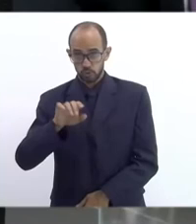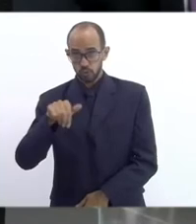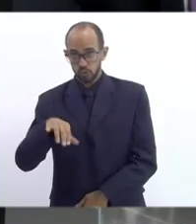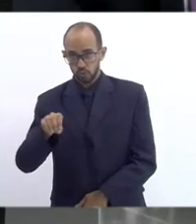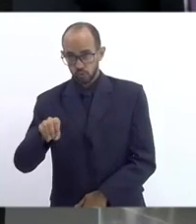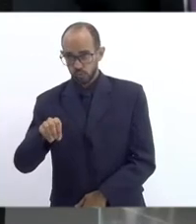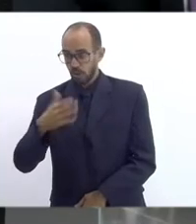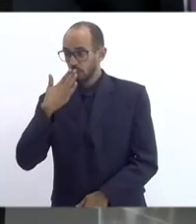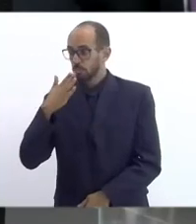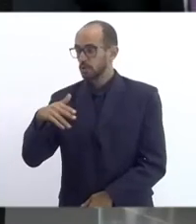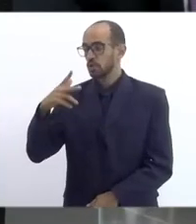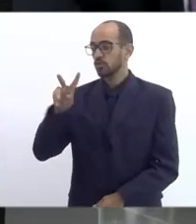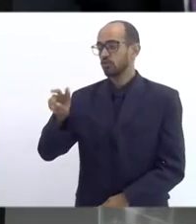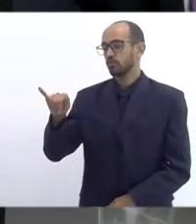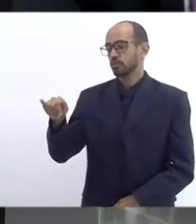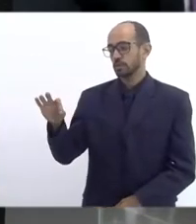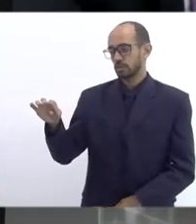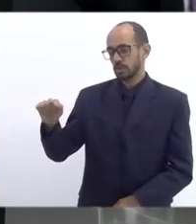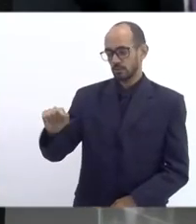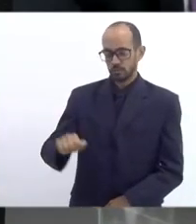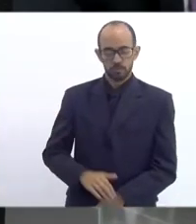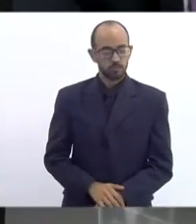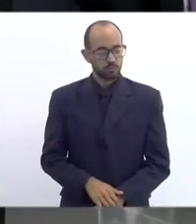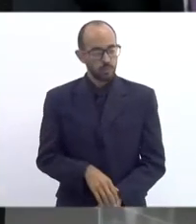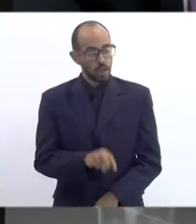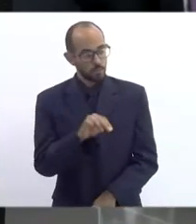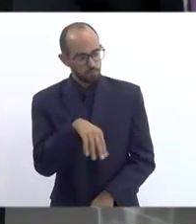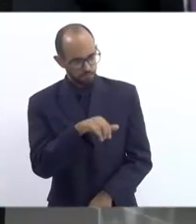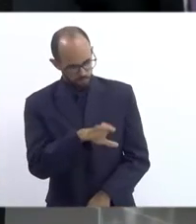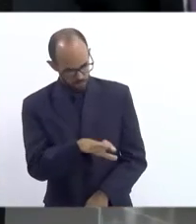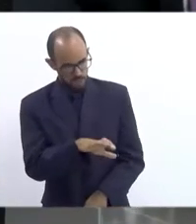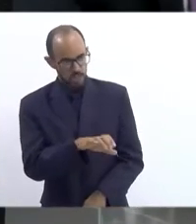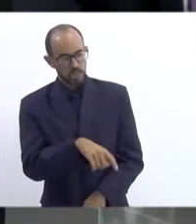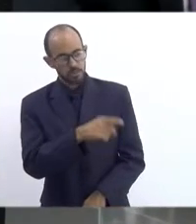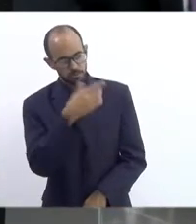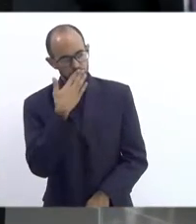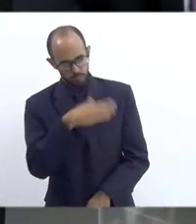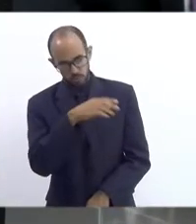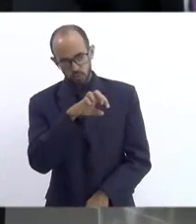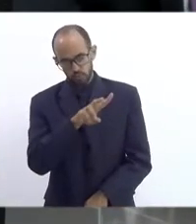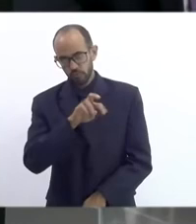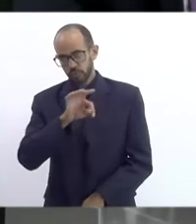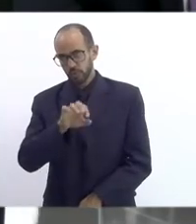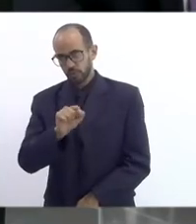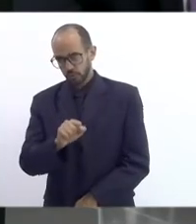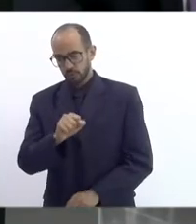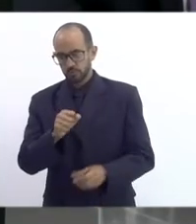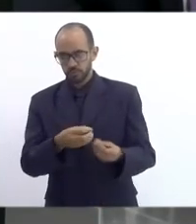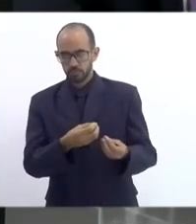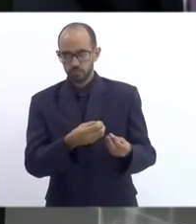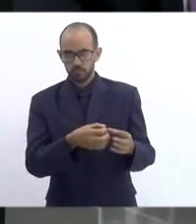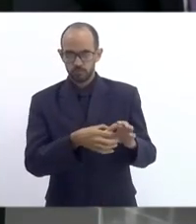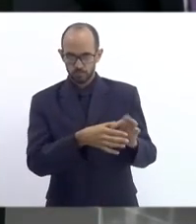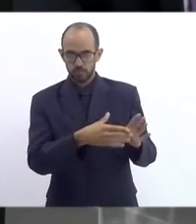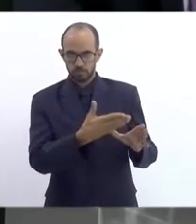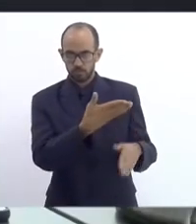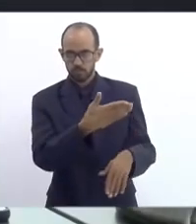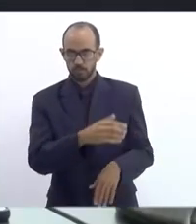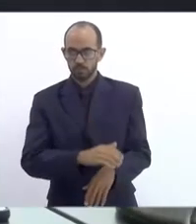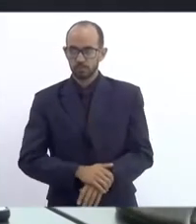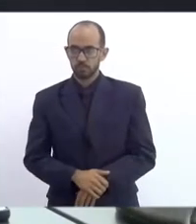pedir vista, presidente. Pedido de vista, deputado Mink. Concedido. Senhor presidente,